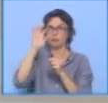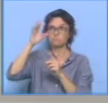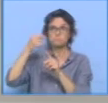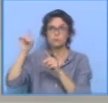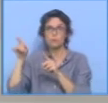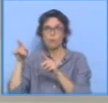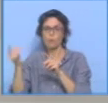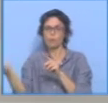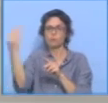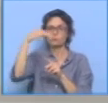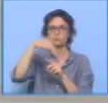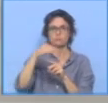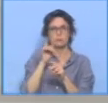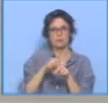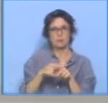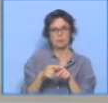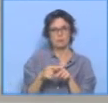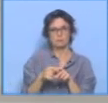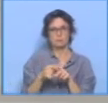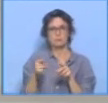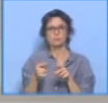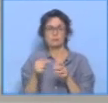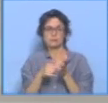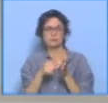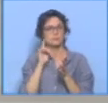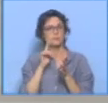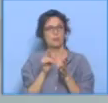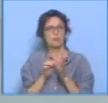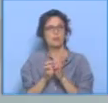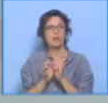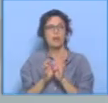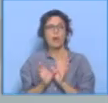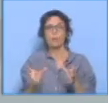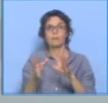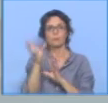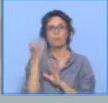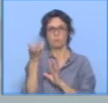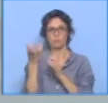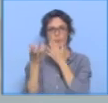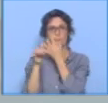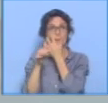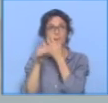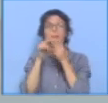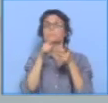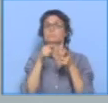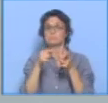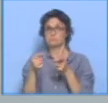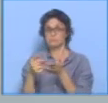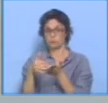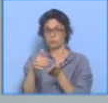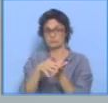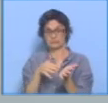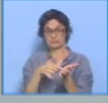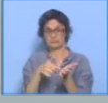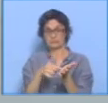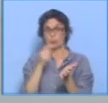o nacional ou a comunidade cultural. E aqui está a revolução introduzida por Jesus, nesse conceito do